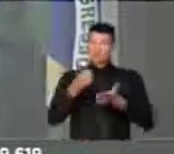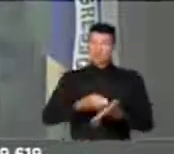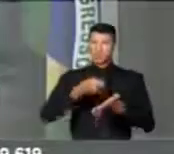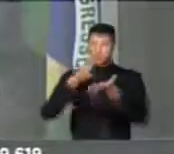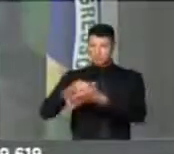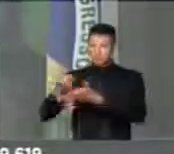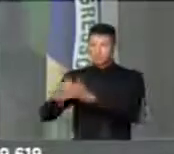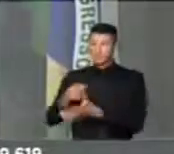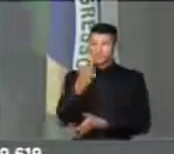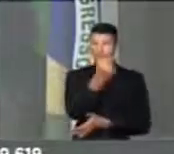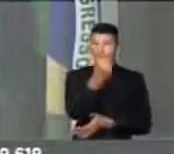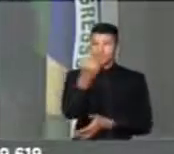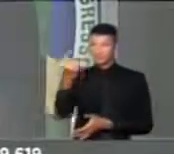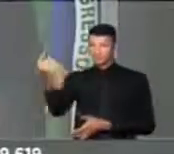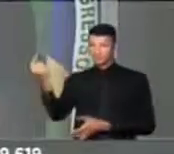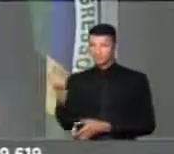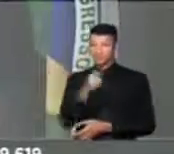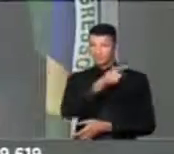um